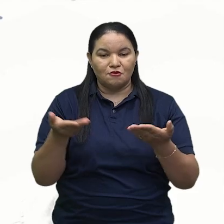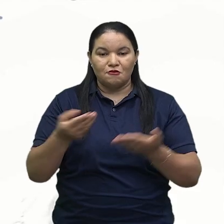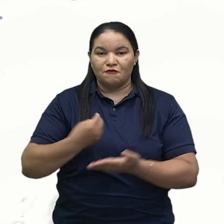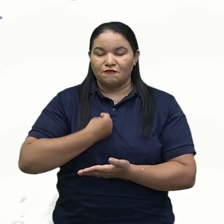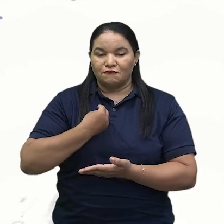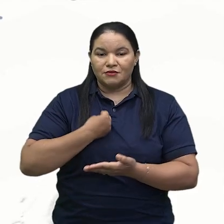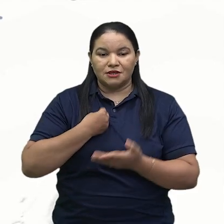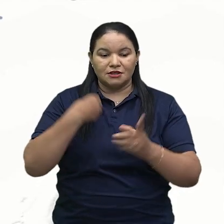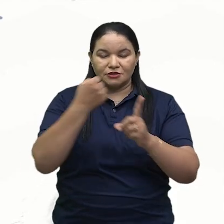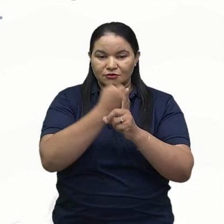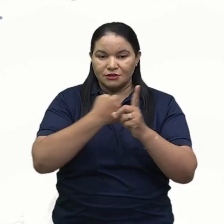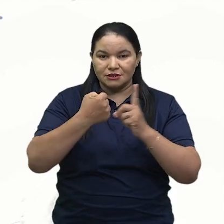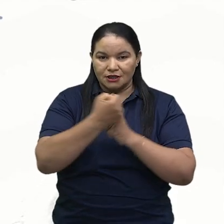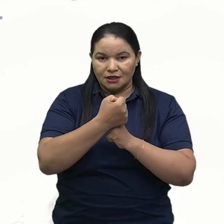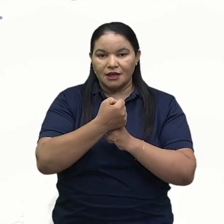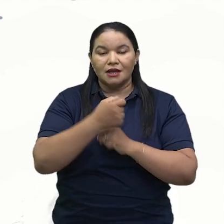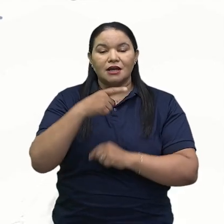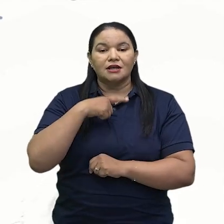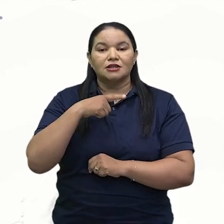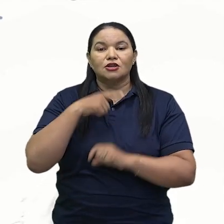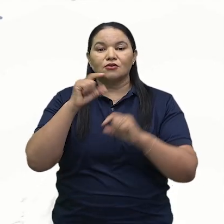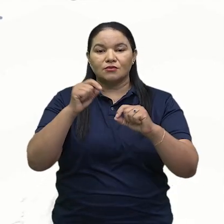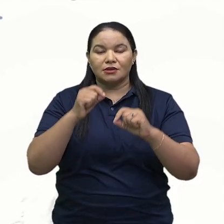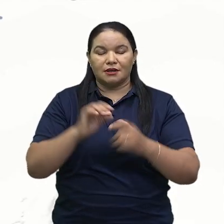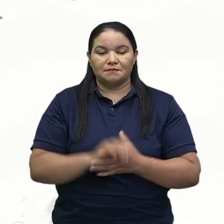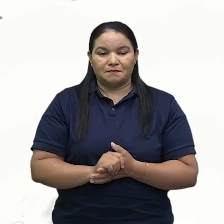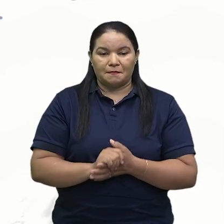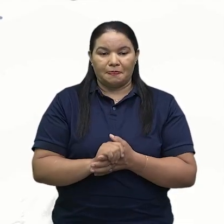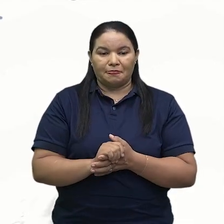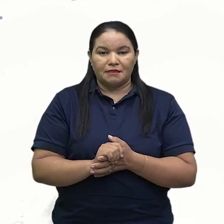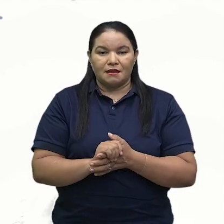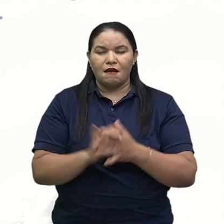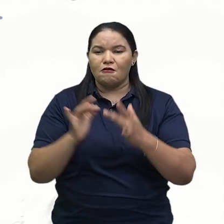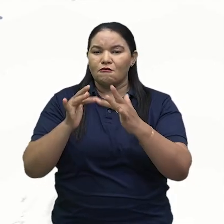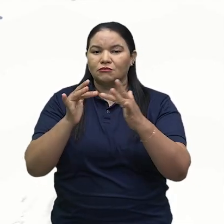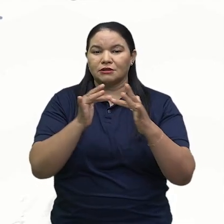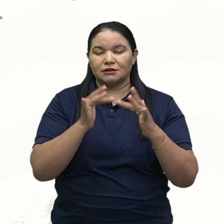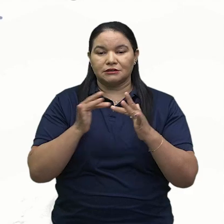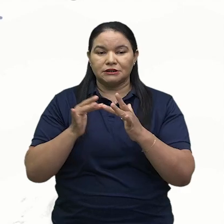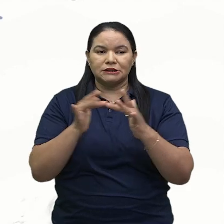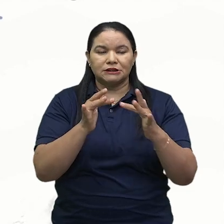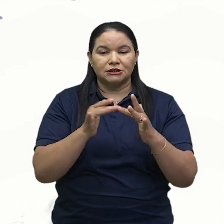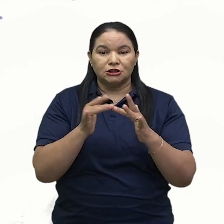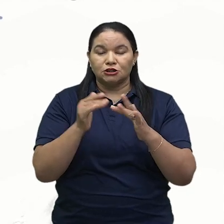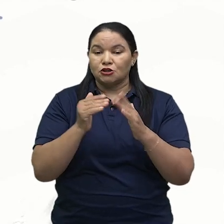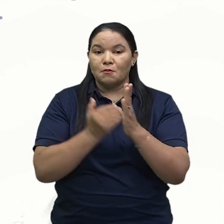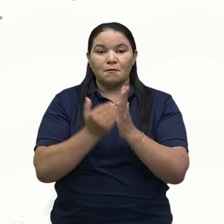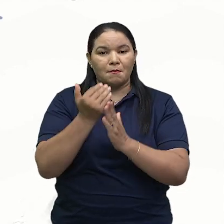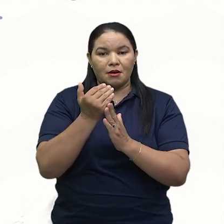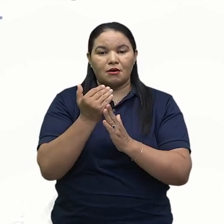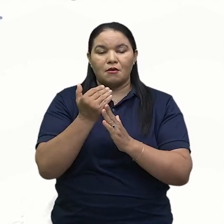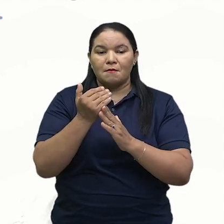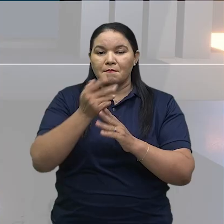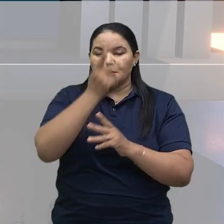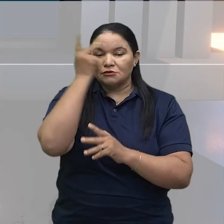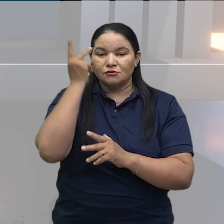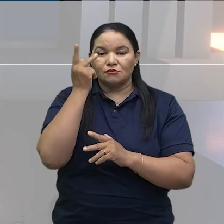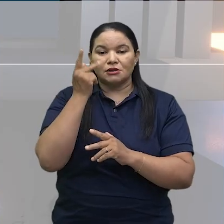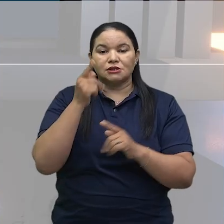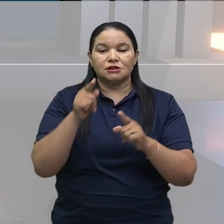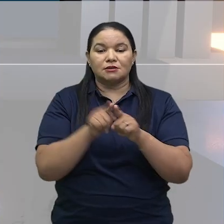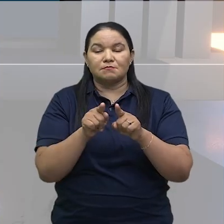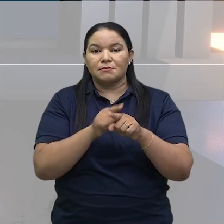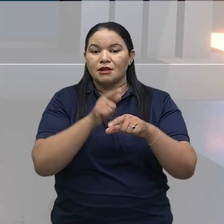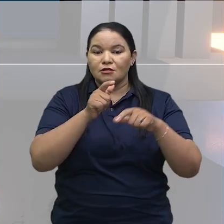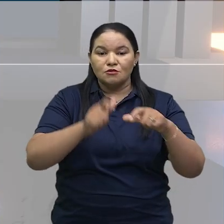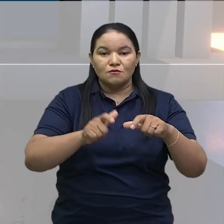sociedade, onde nós temos uma maior conexão entre pessoas, lugares, e a gente tem